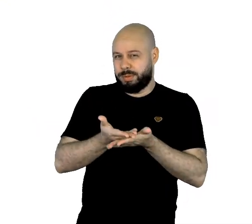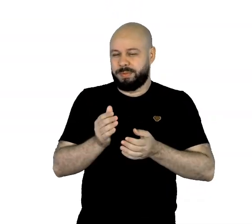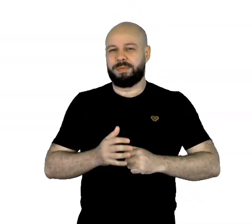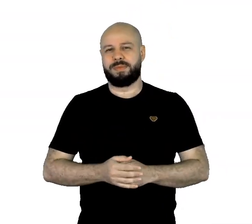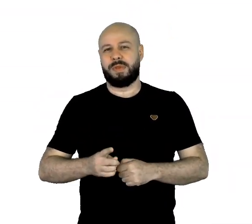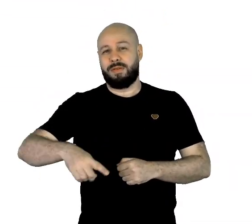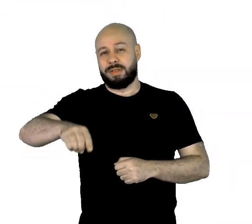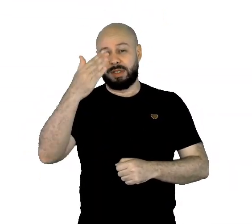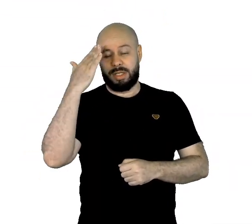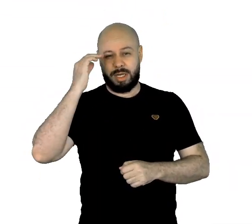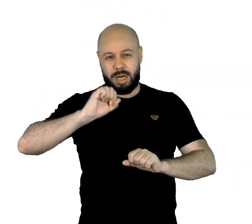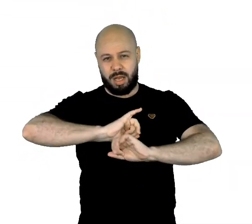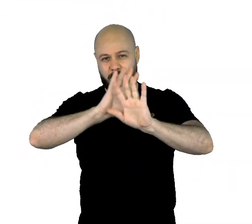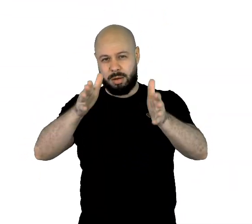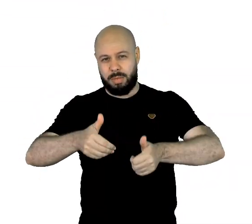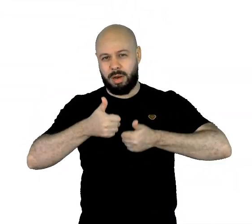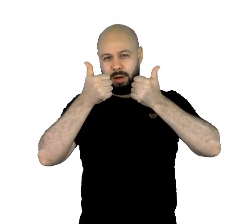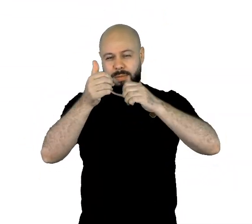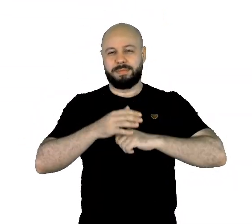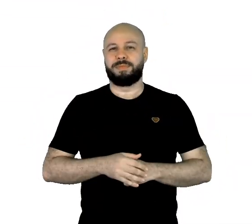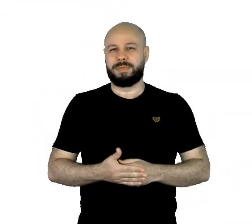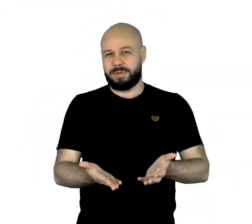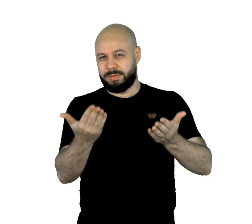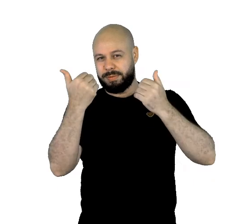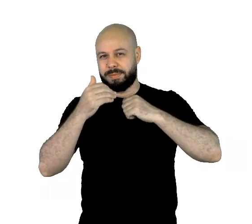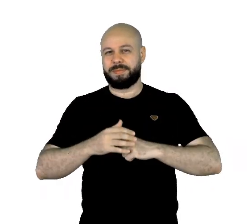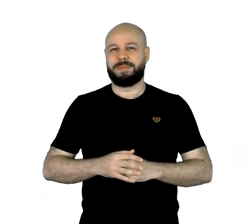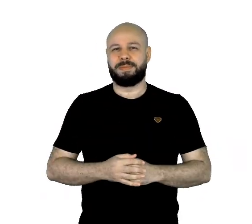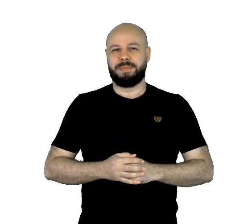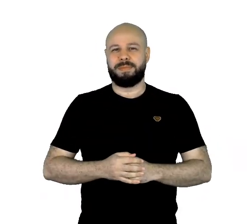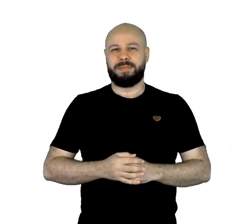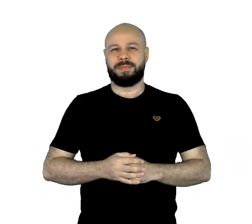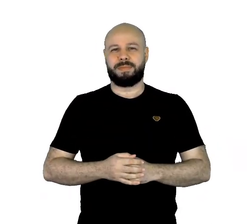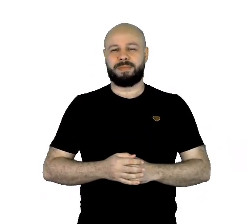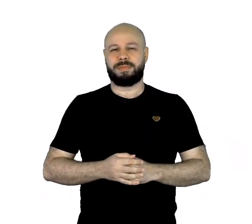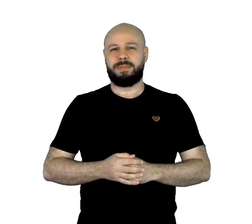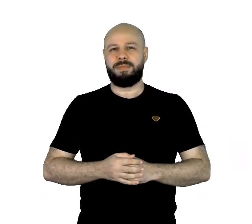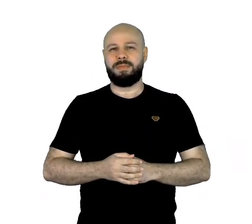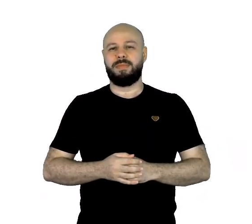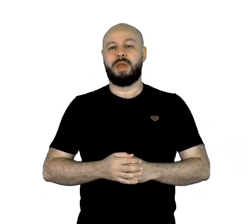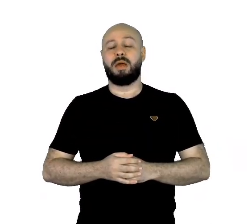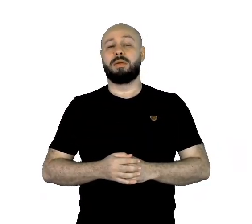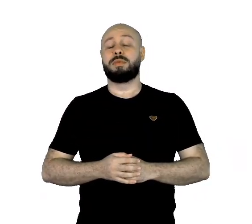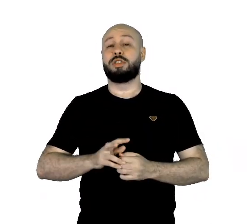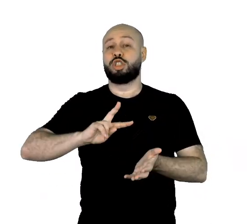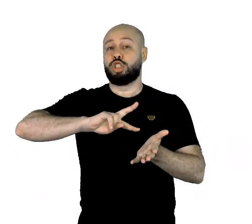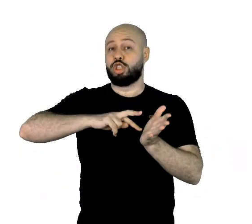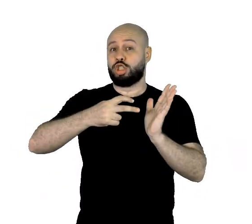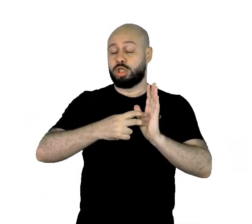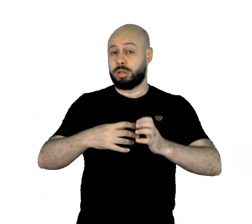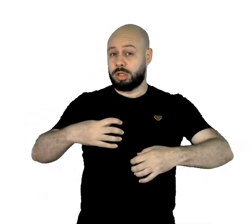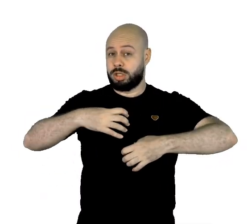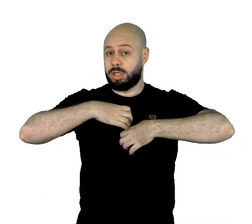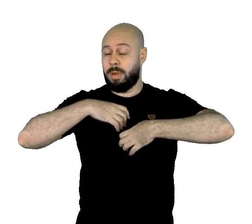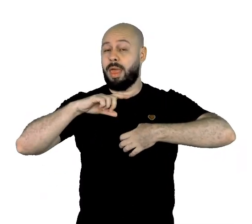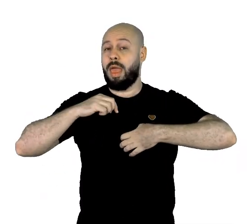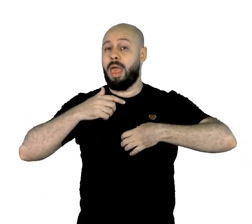que você possa entender melhor? Vamos lá? A semântica é o ramo da